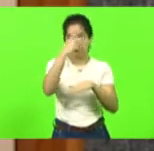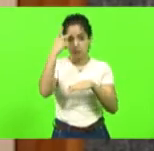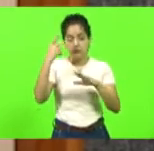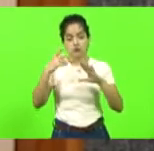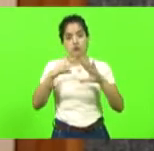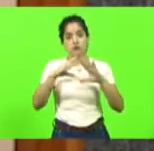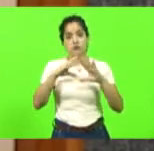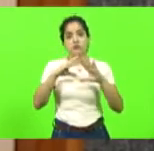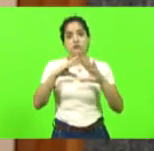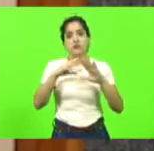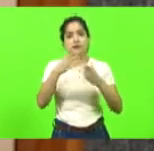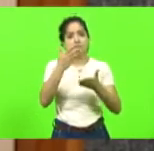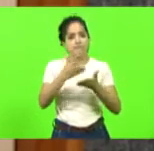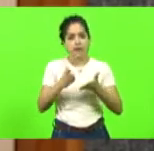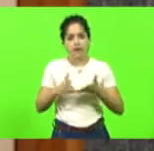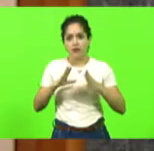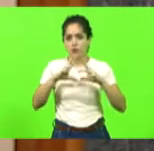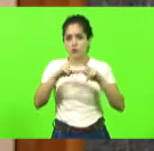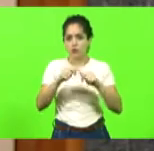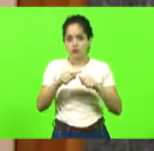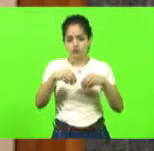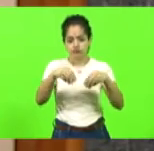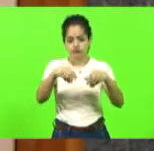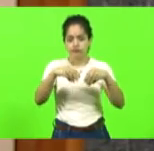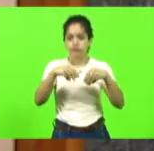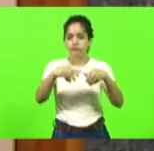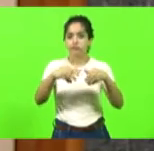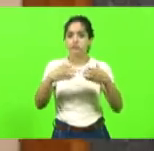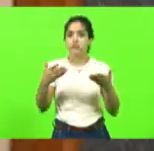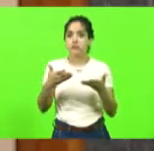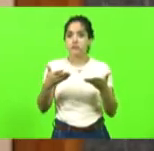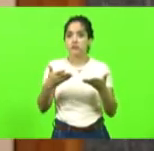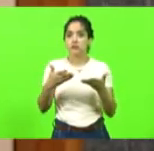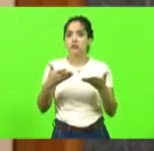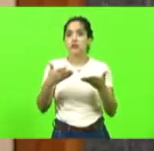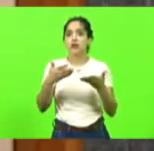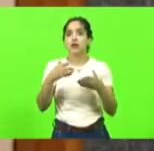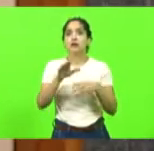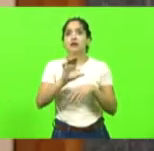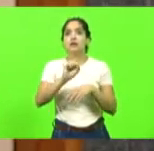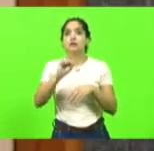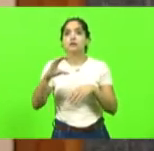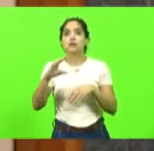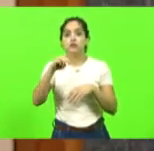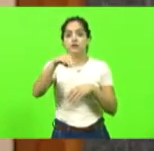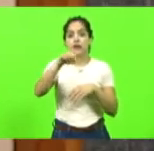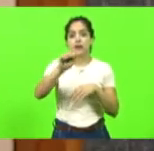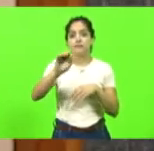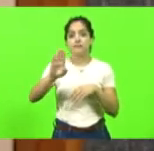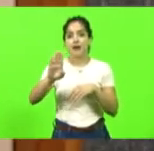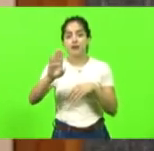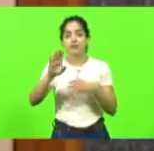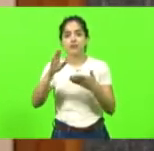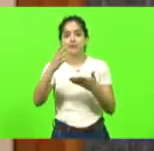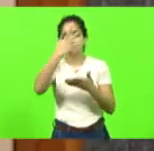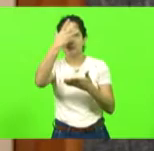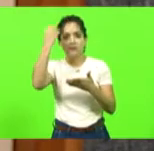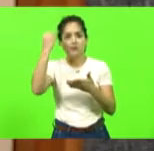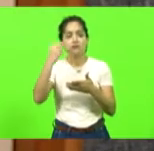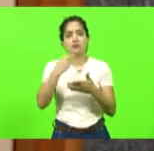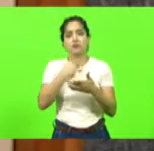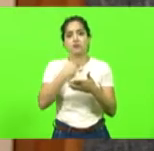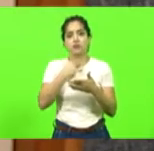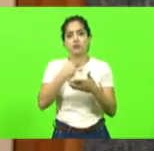E, enquanto Igreja do Estado de Santa Catarina, quando a gente fala de MAB, não dá para a gente esquecer da figura de Dom